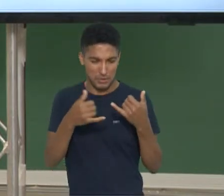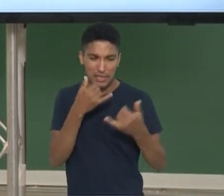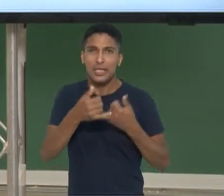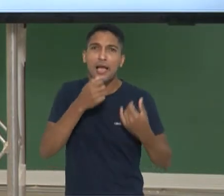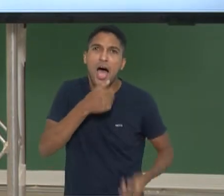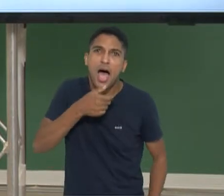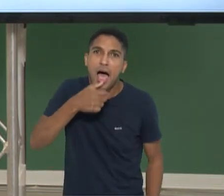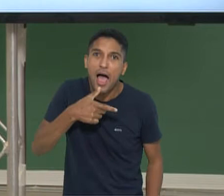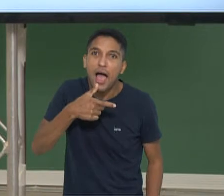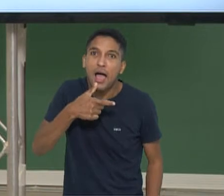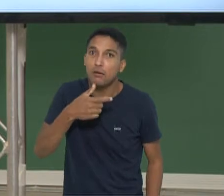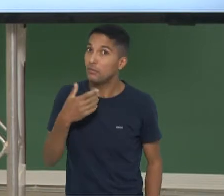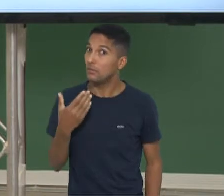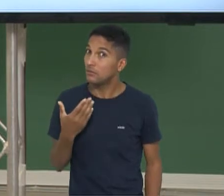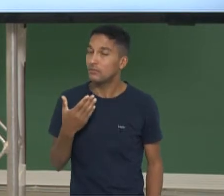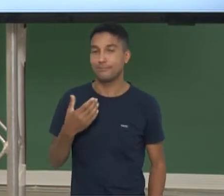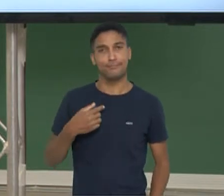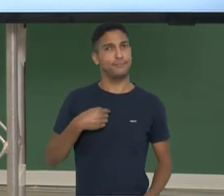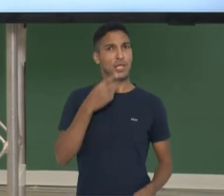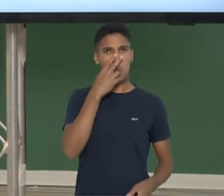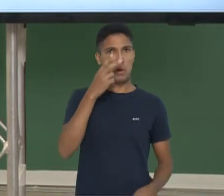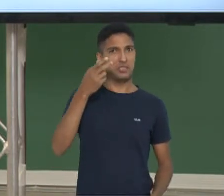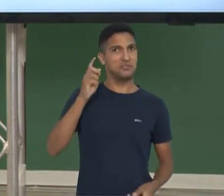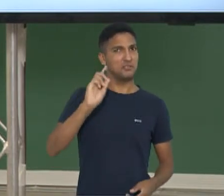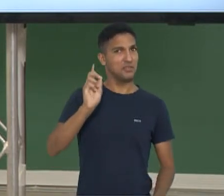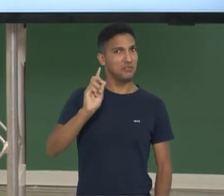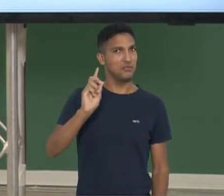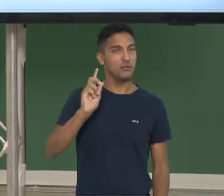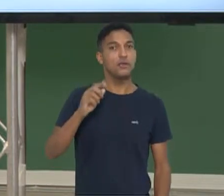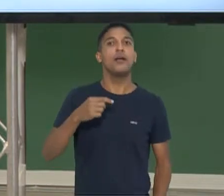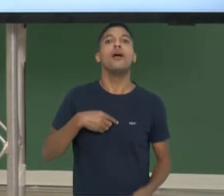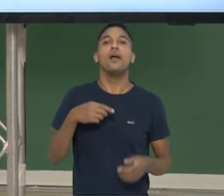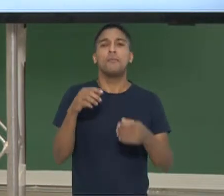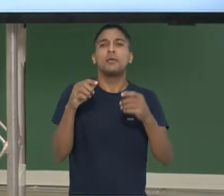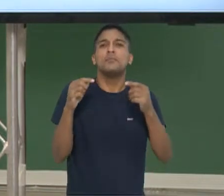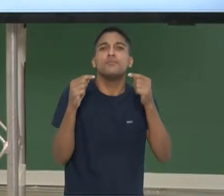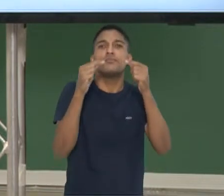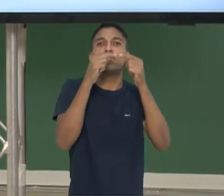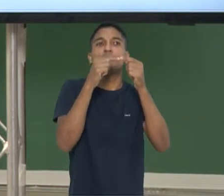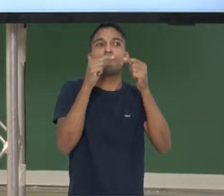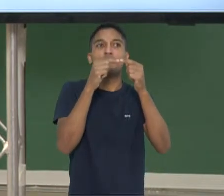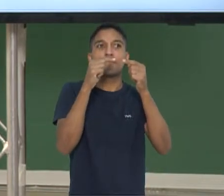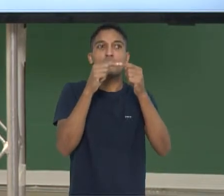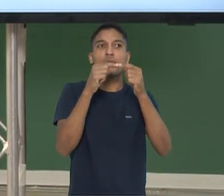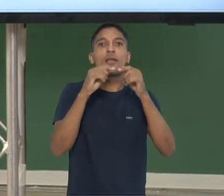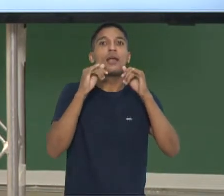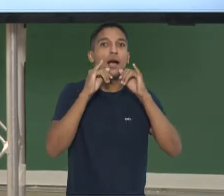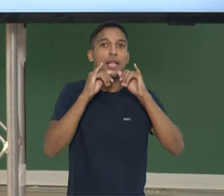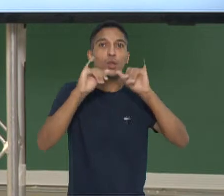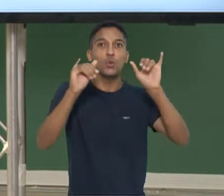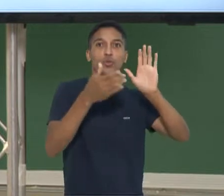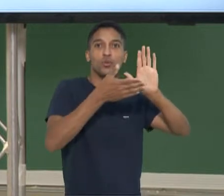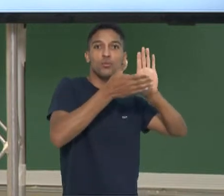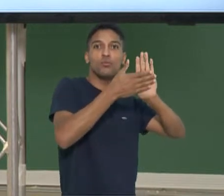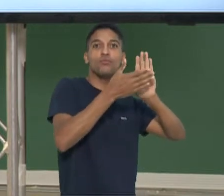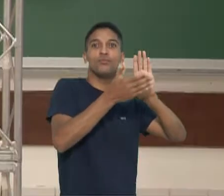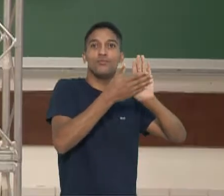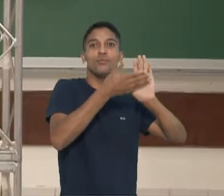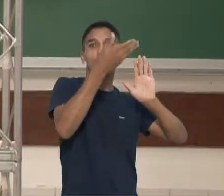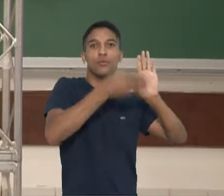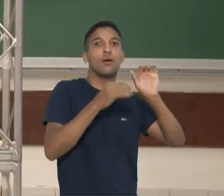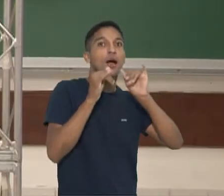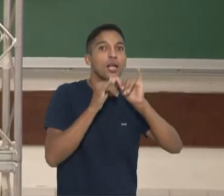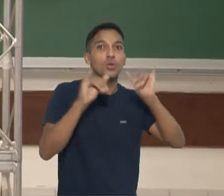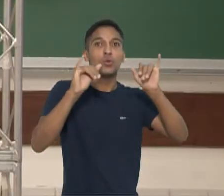mais próximo, é o anúncio publicitário, quando ele começa falando de vendo sapatos e começa